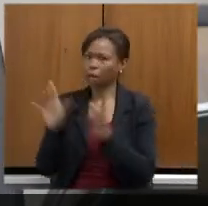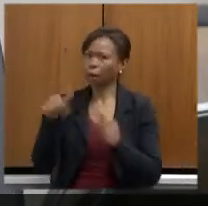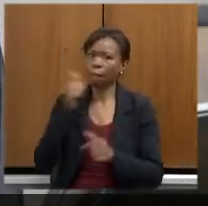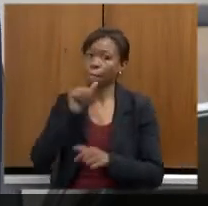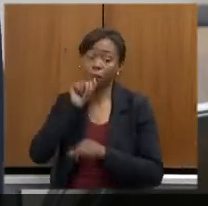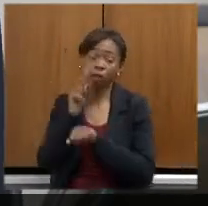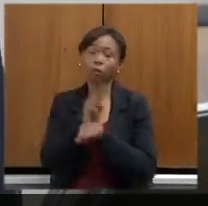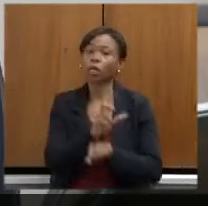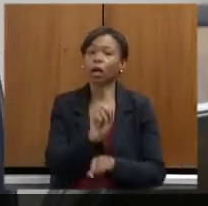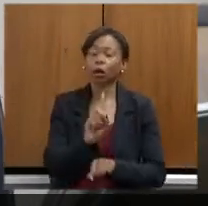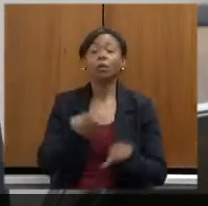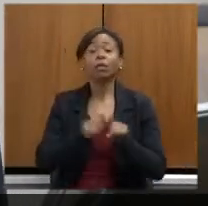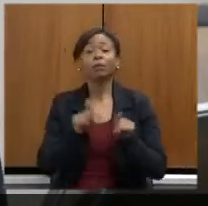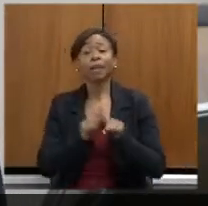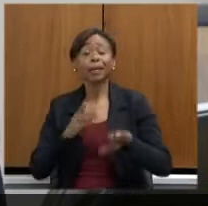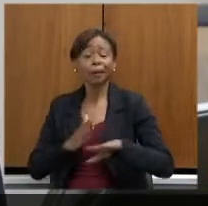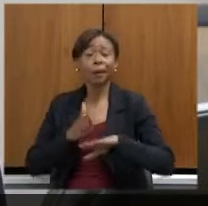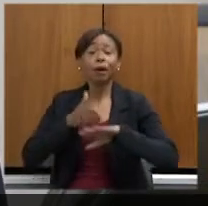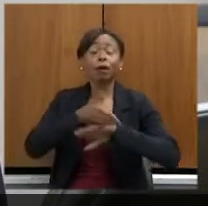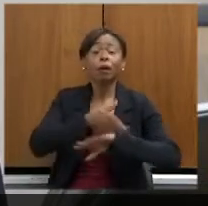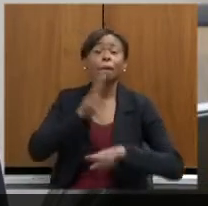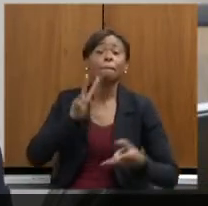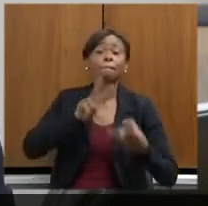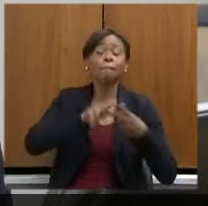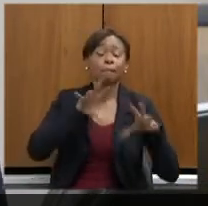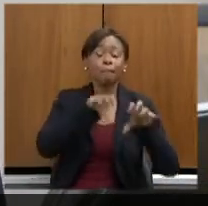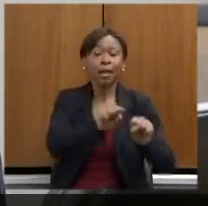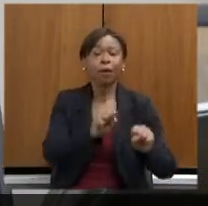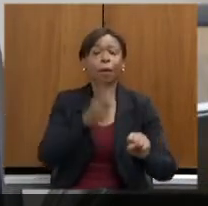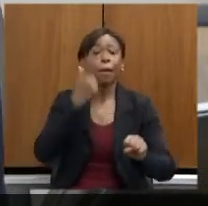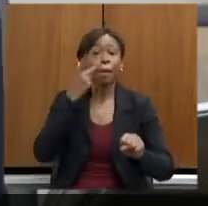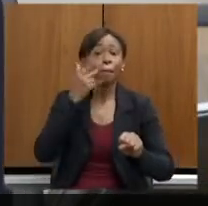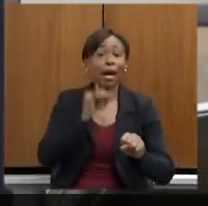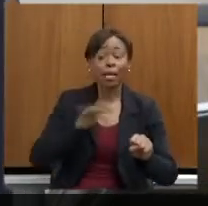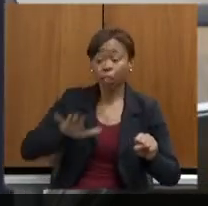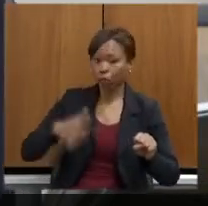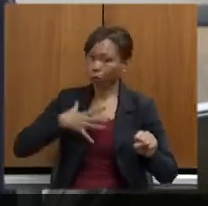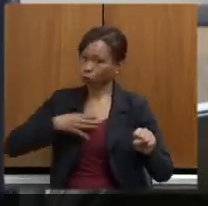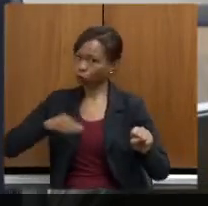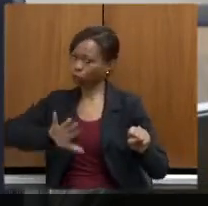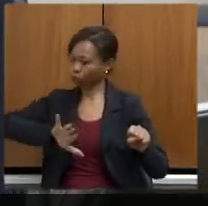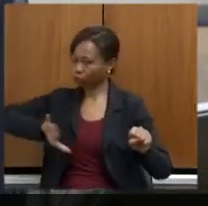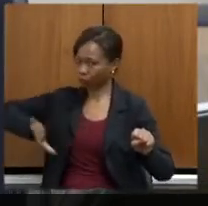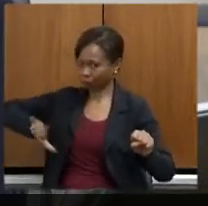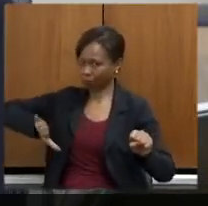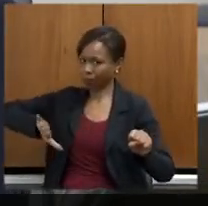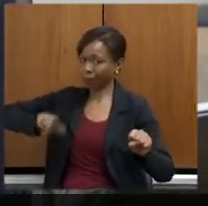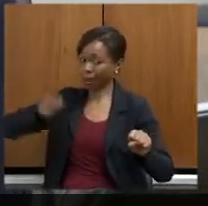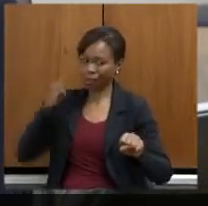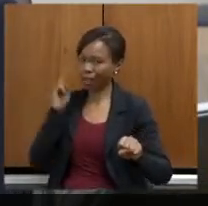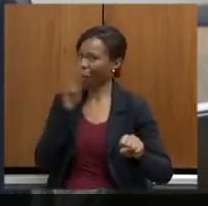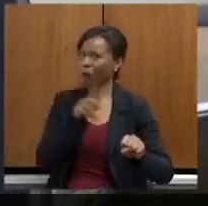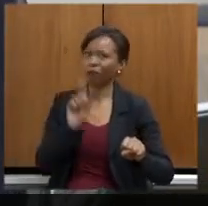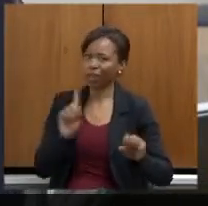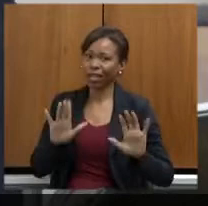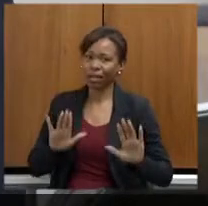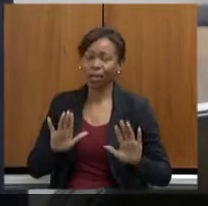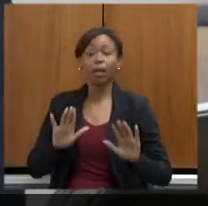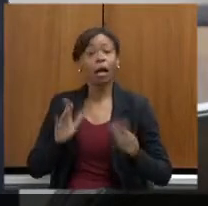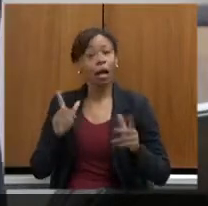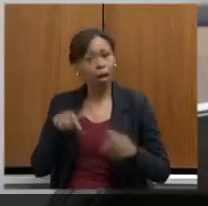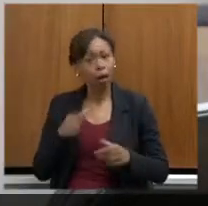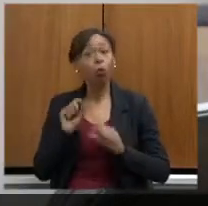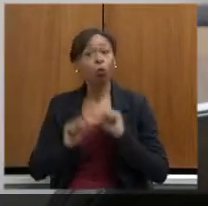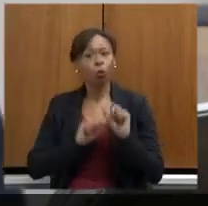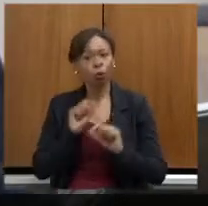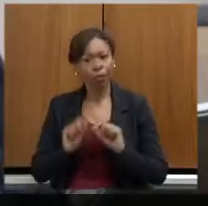também não procurasse afastar os filhos a criança da só isso é ter bom senso e uma coisa que eu comentei com secretário